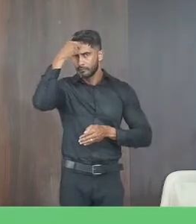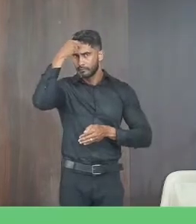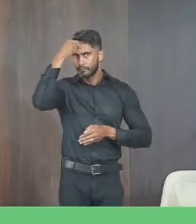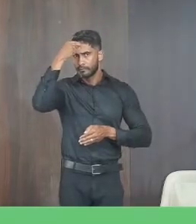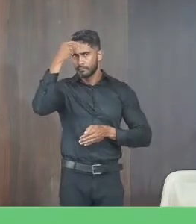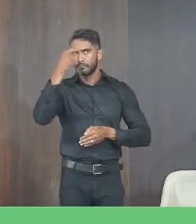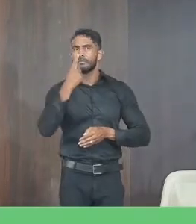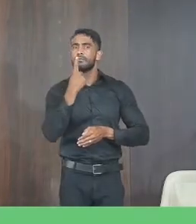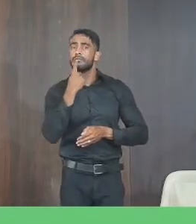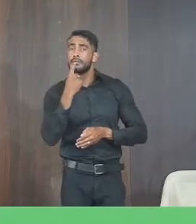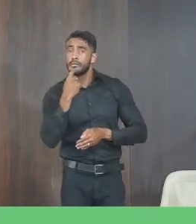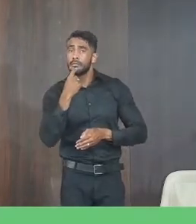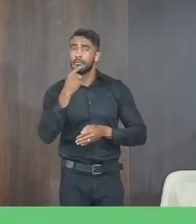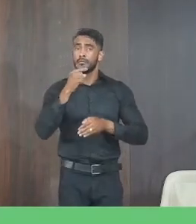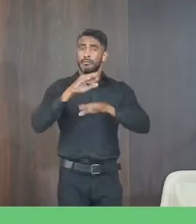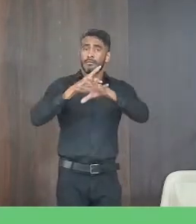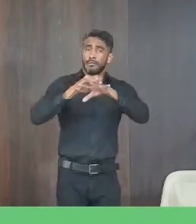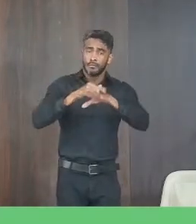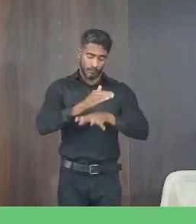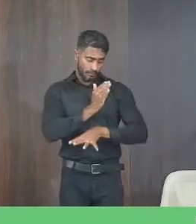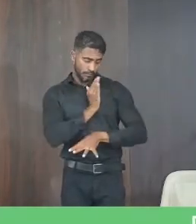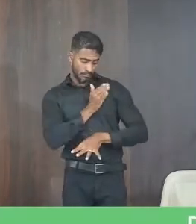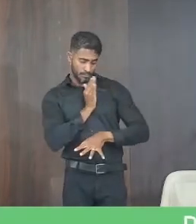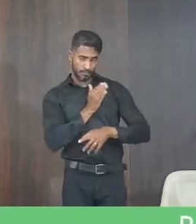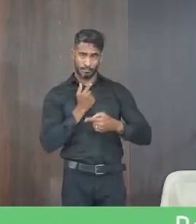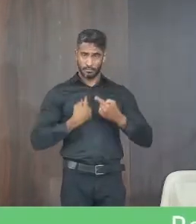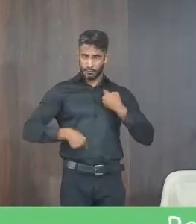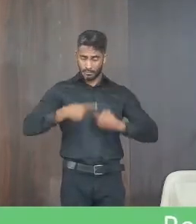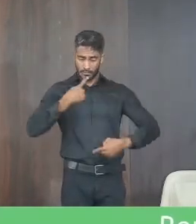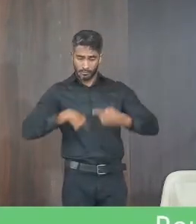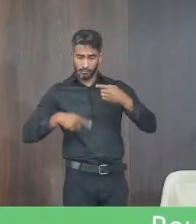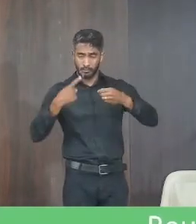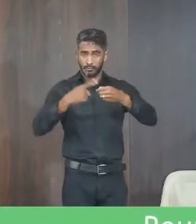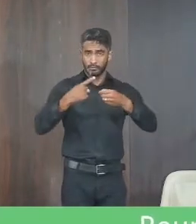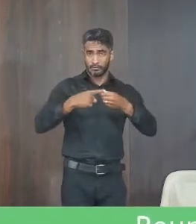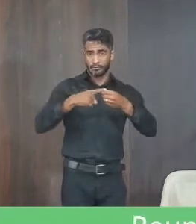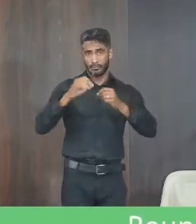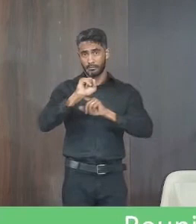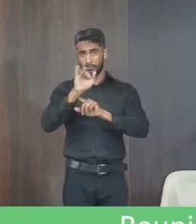de doenças cardiovasculares no âmbito do município de Janaúba